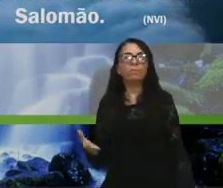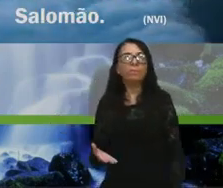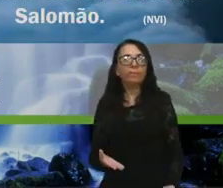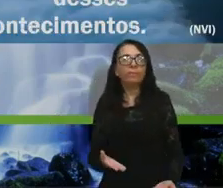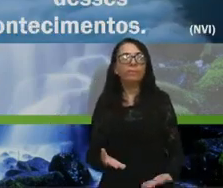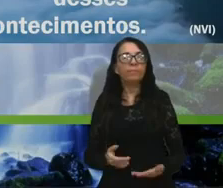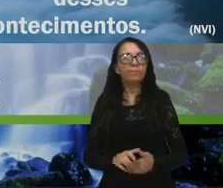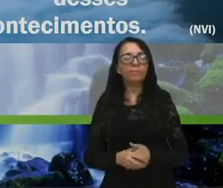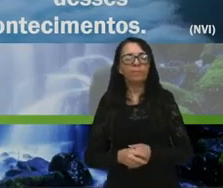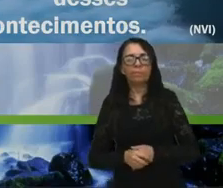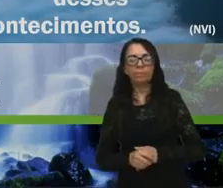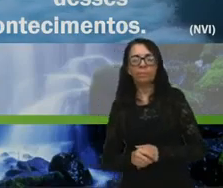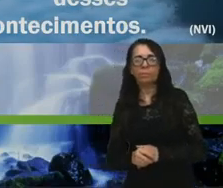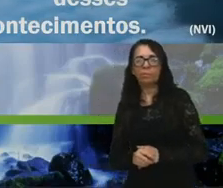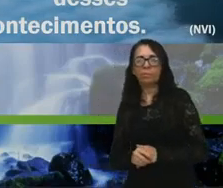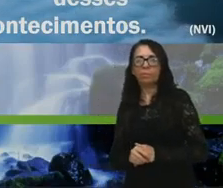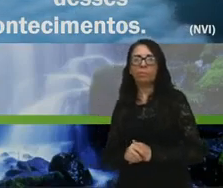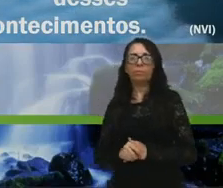lamentável